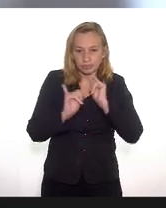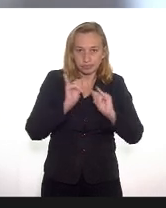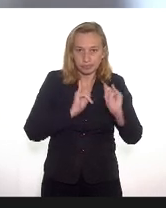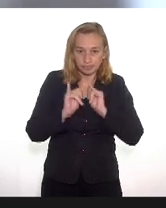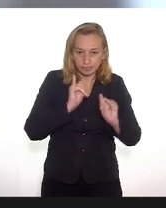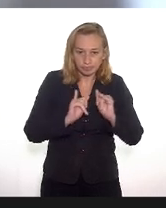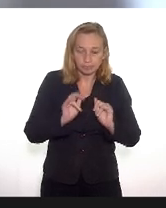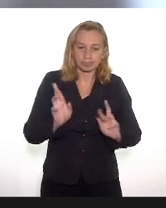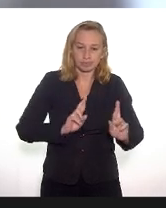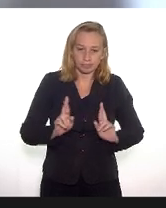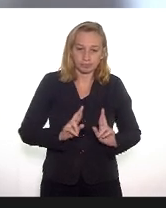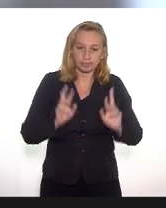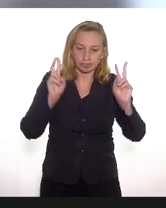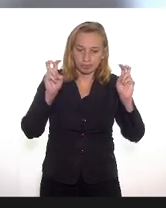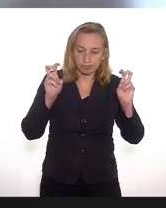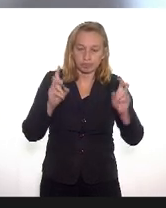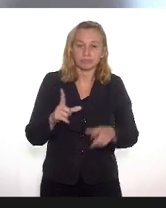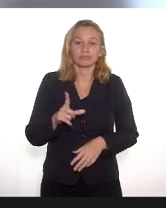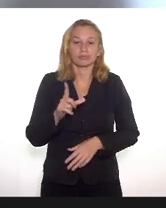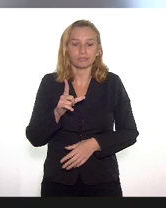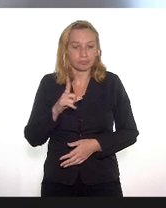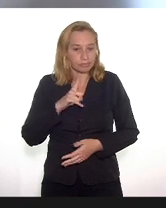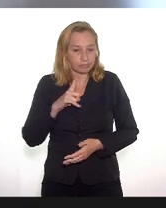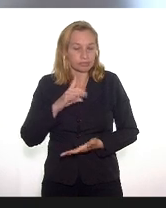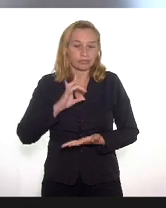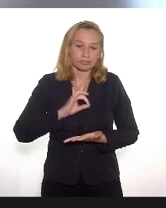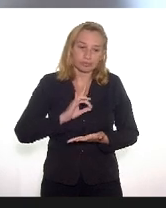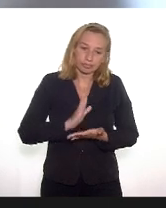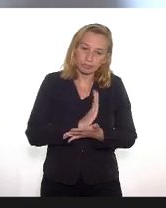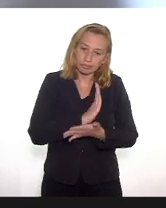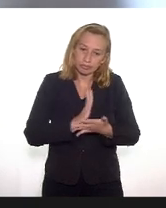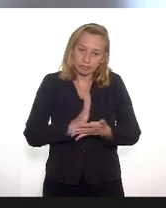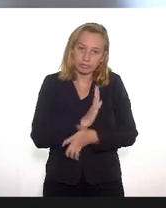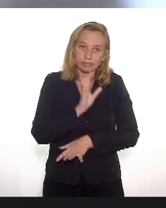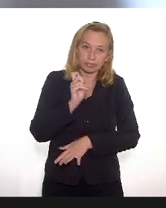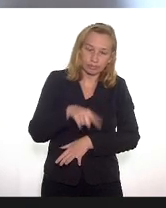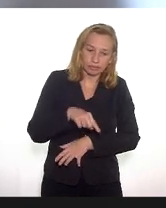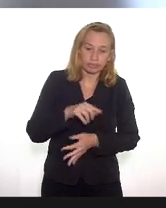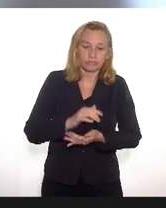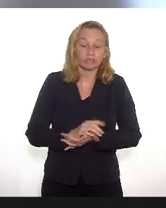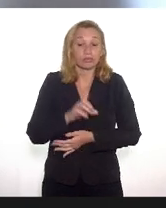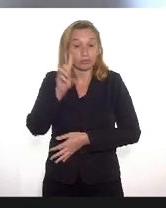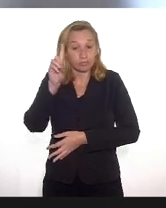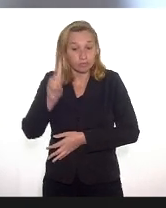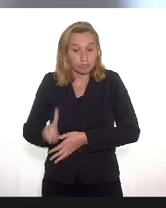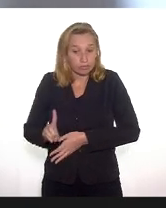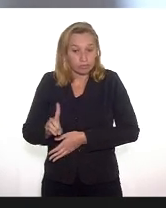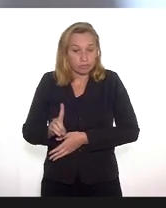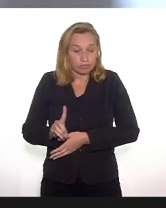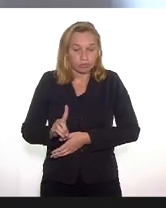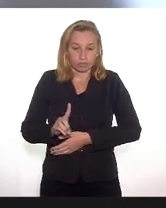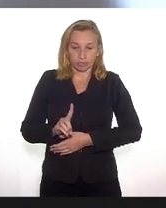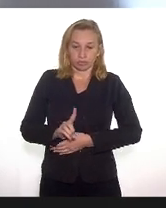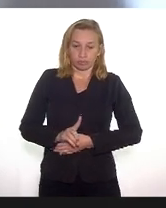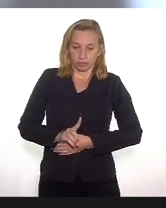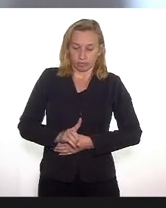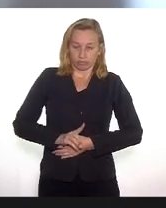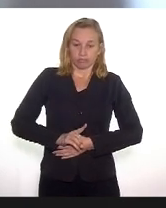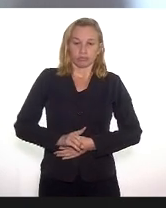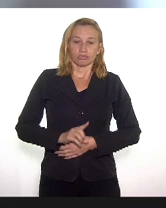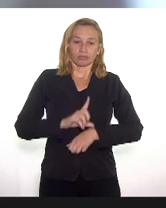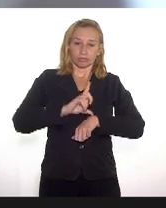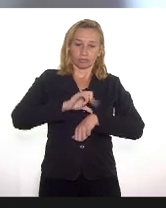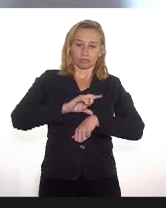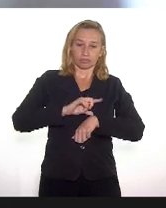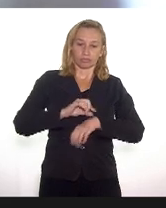em relação a isso. O que existe, muitas vezes, é que o diretor, a carga horária, na verdade,